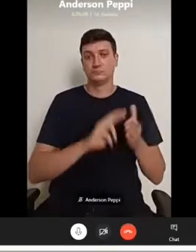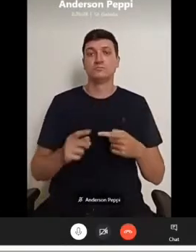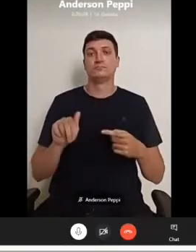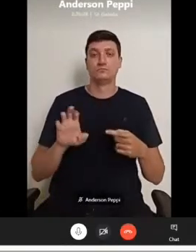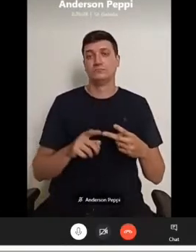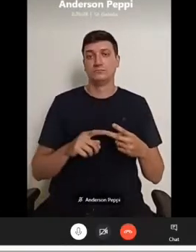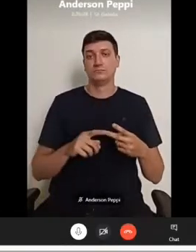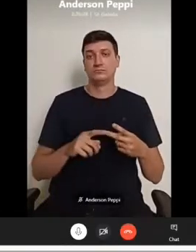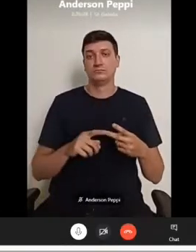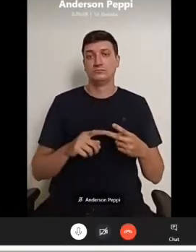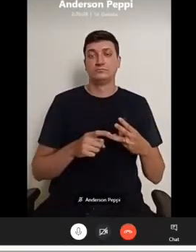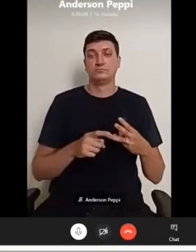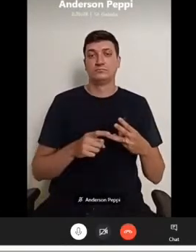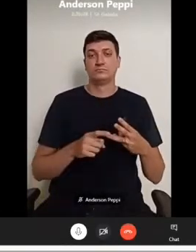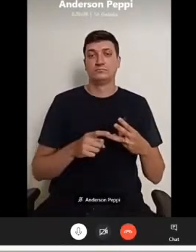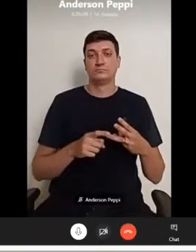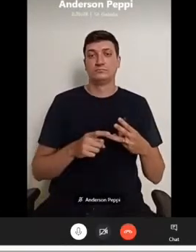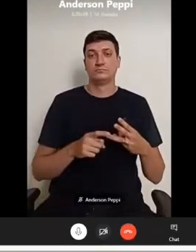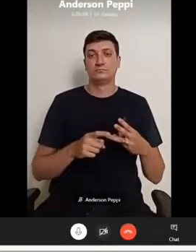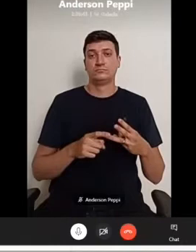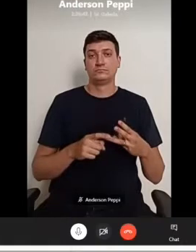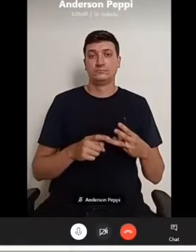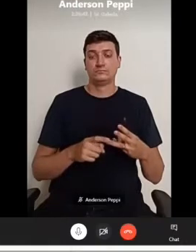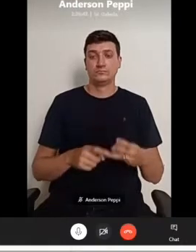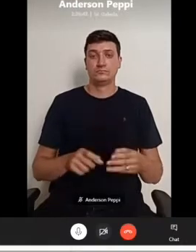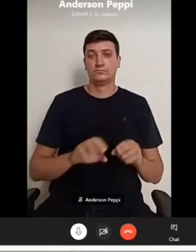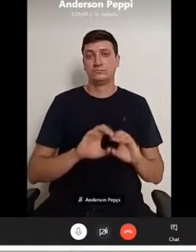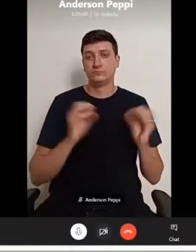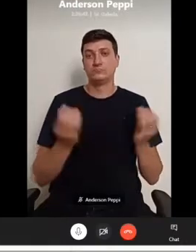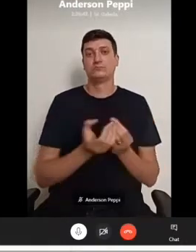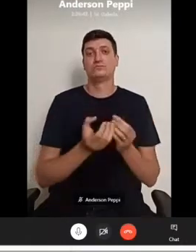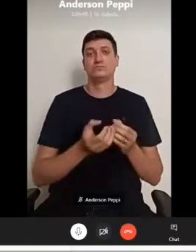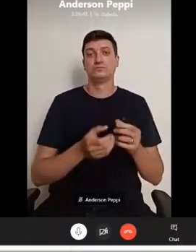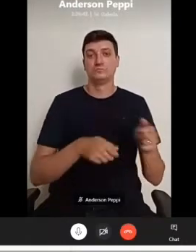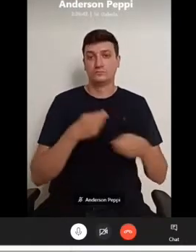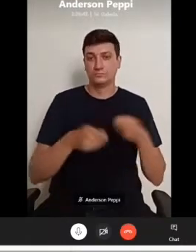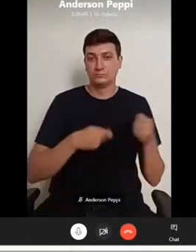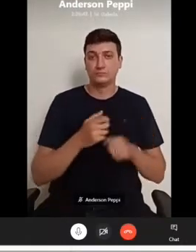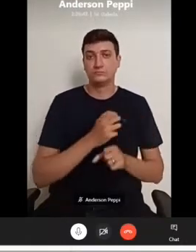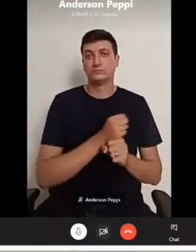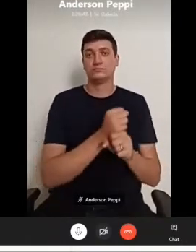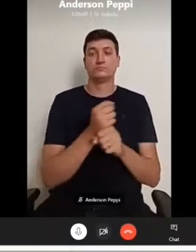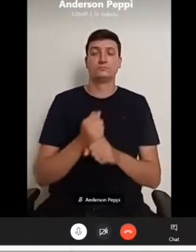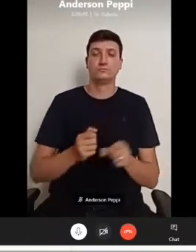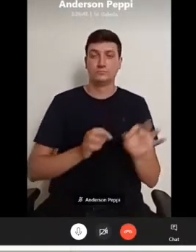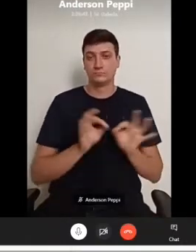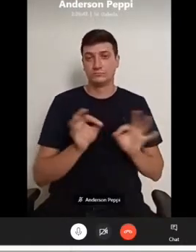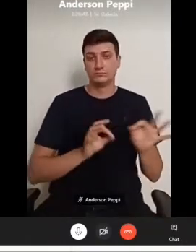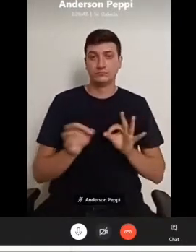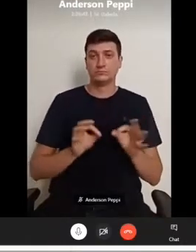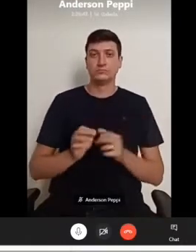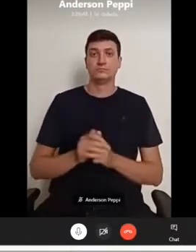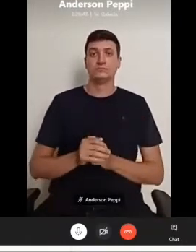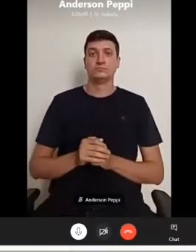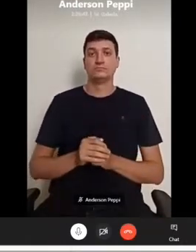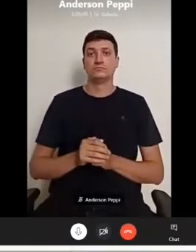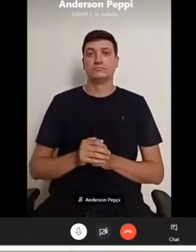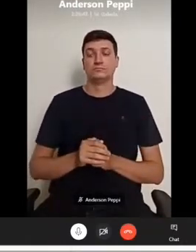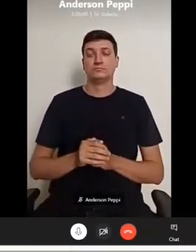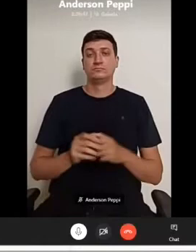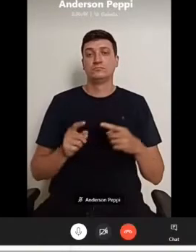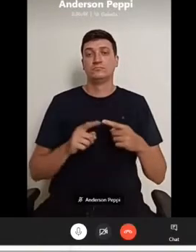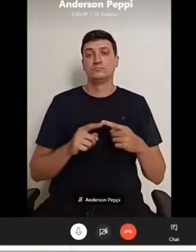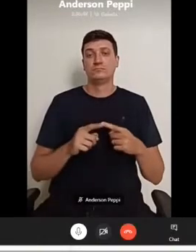Silva. Comissão de Orçamento, Finanças e Contabilidade. Vereador Marcelo